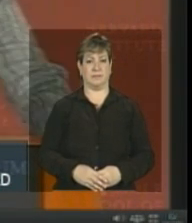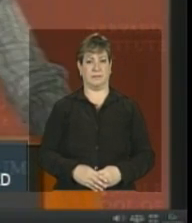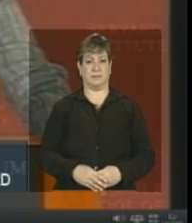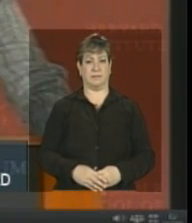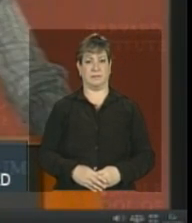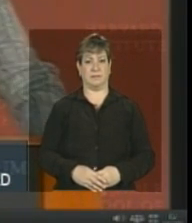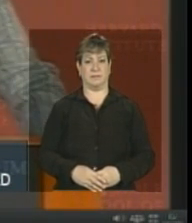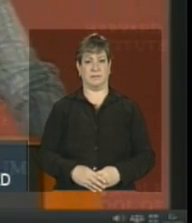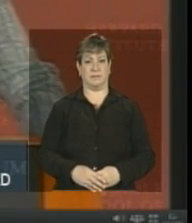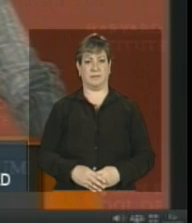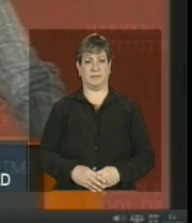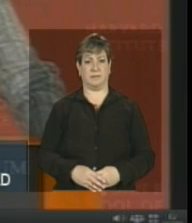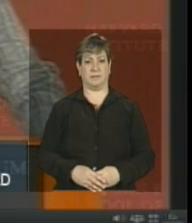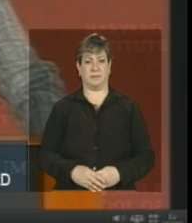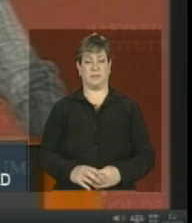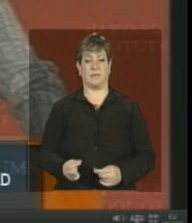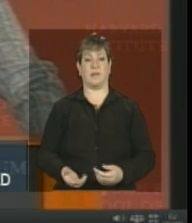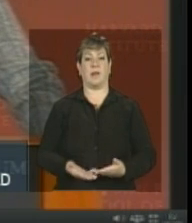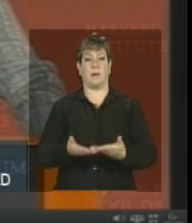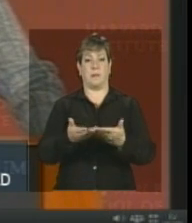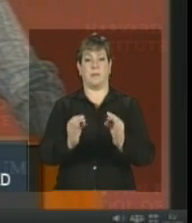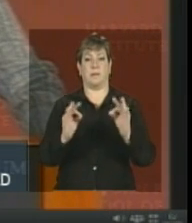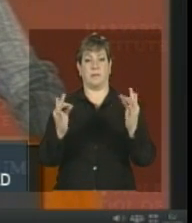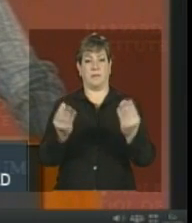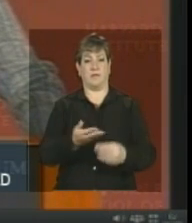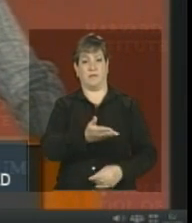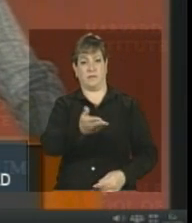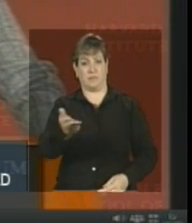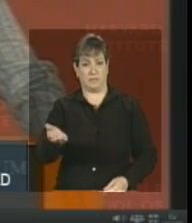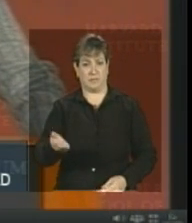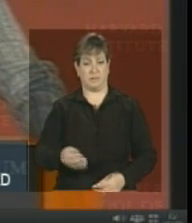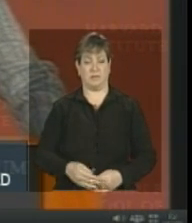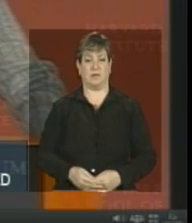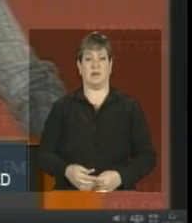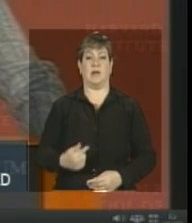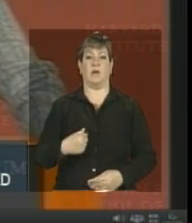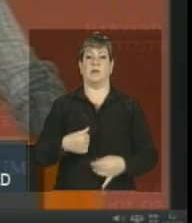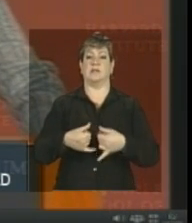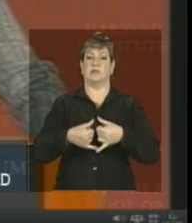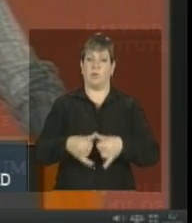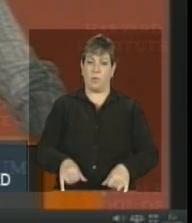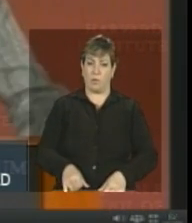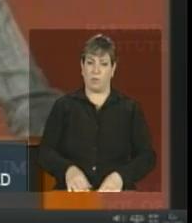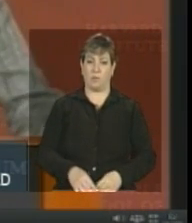Para vocês que eu estou